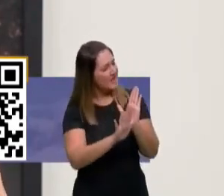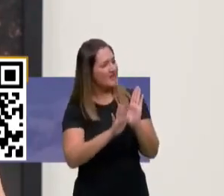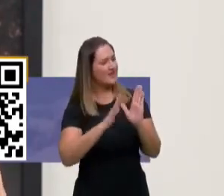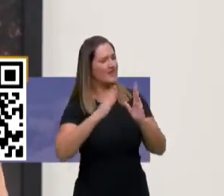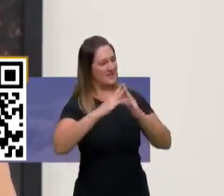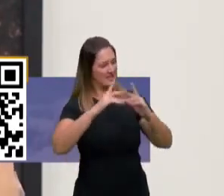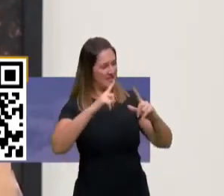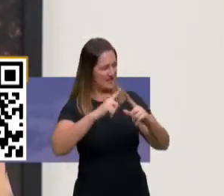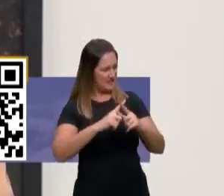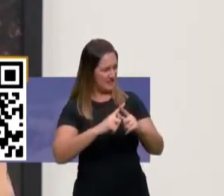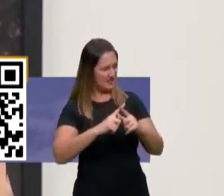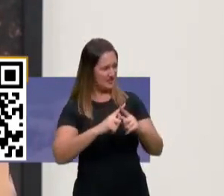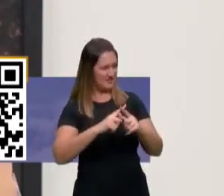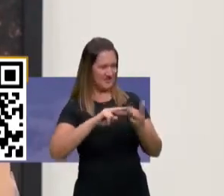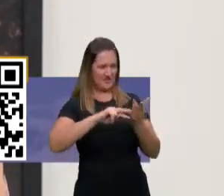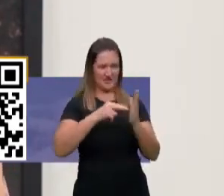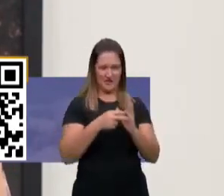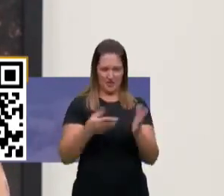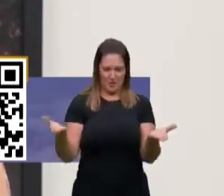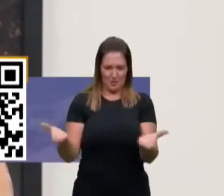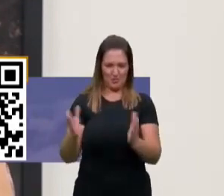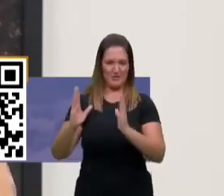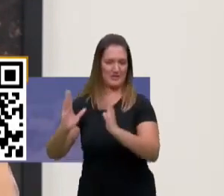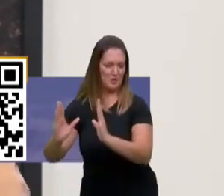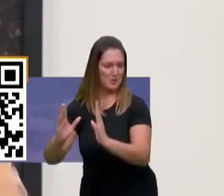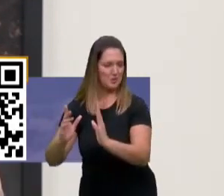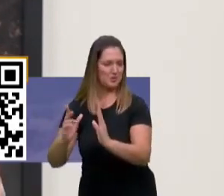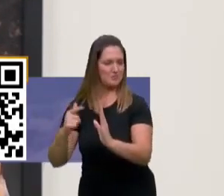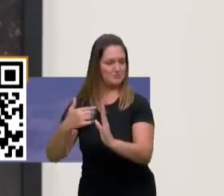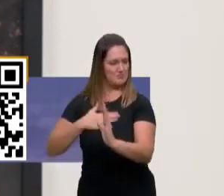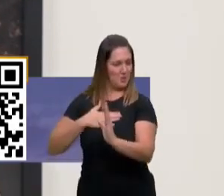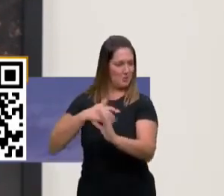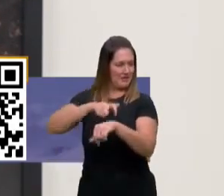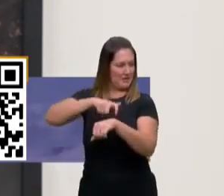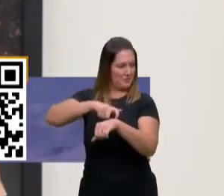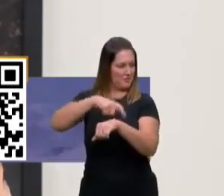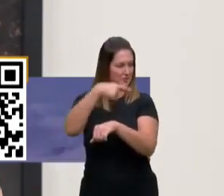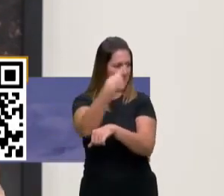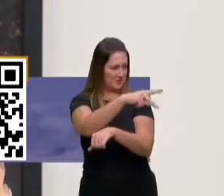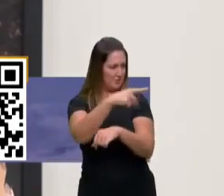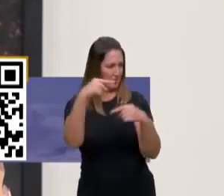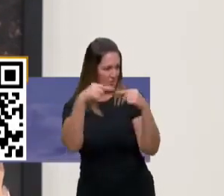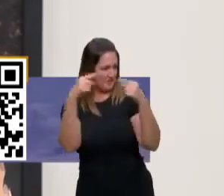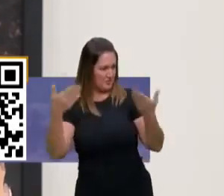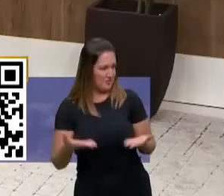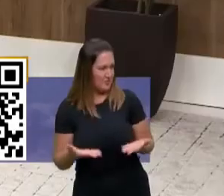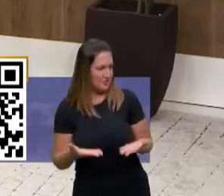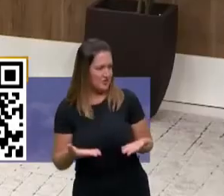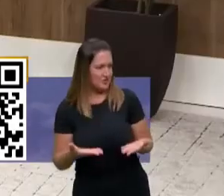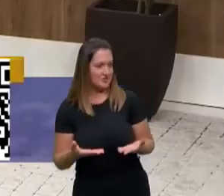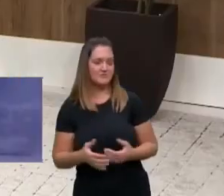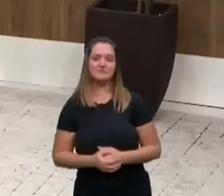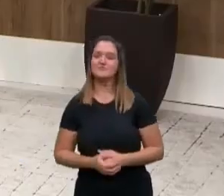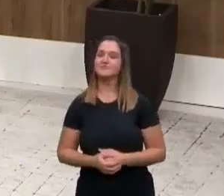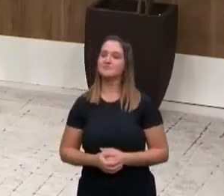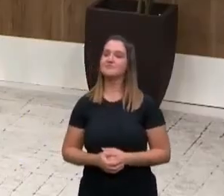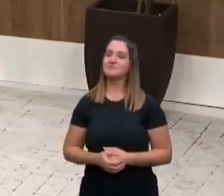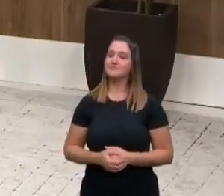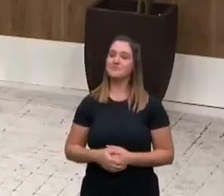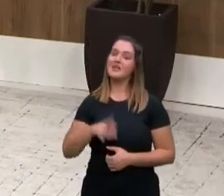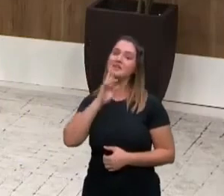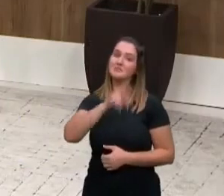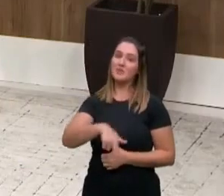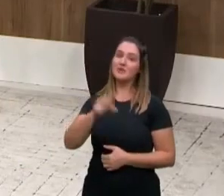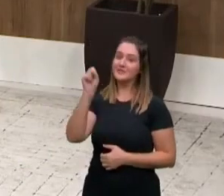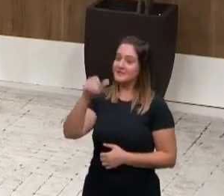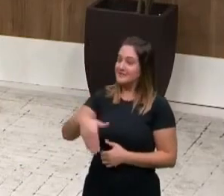alguma dessas igrejas simboliza a igreja cristã dos dias atuais, do meu e do seu tempo? E aí, pastor? Resposta é sim. Sim.